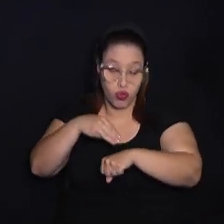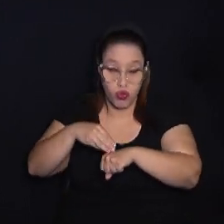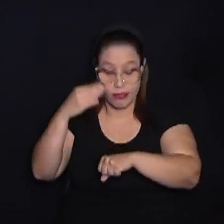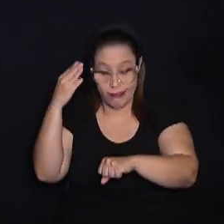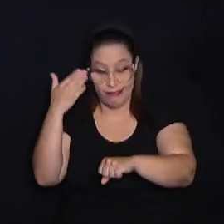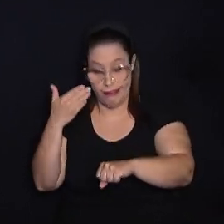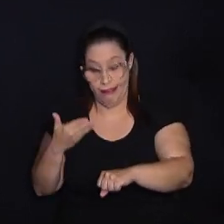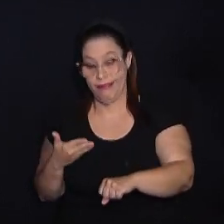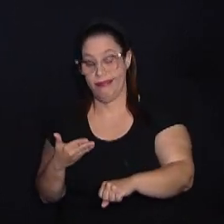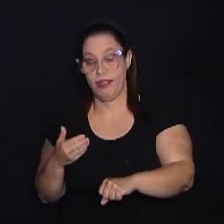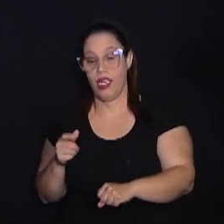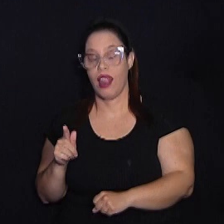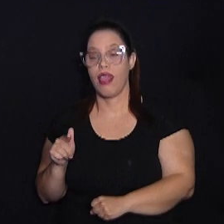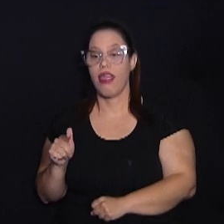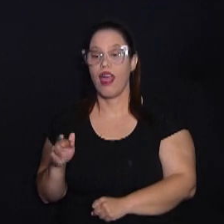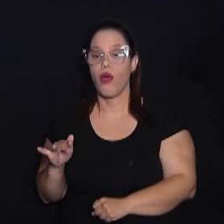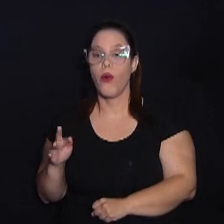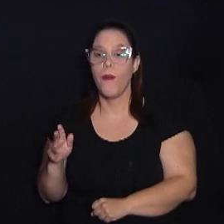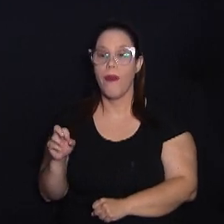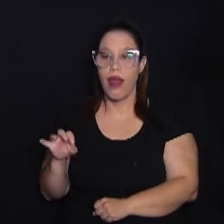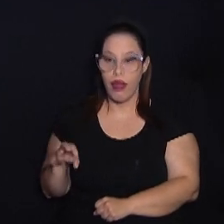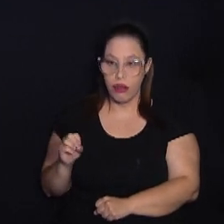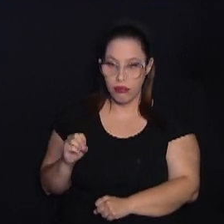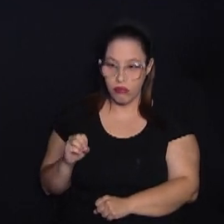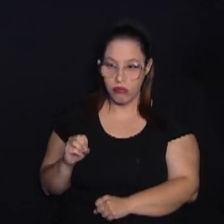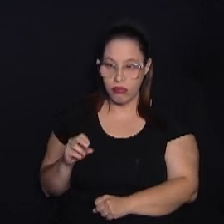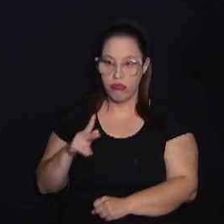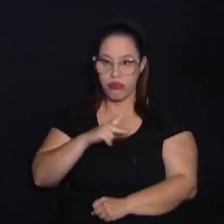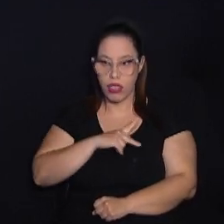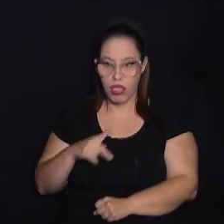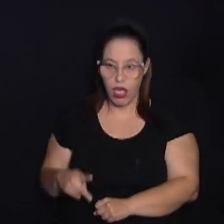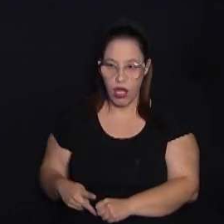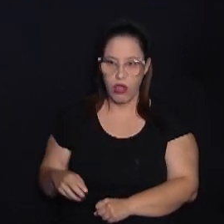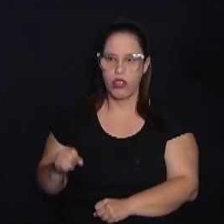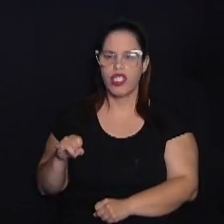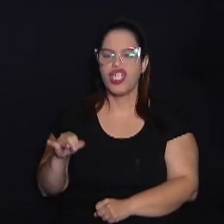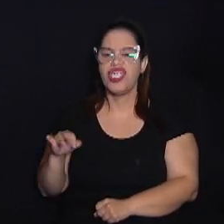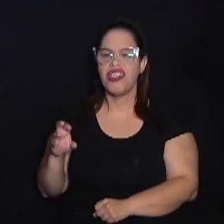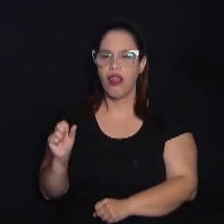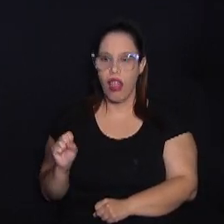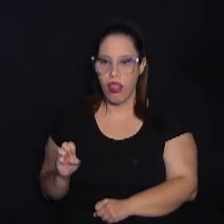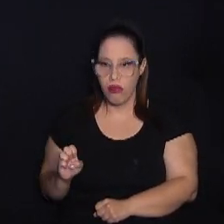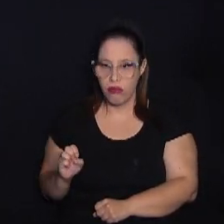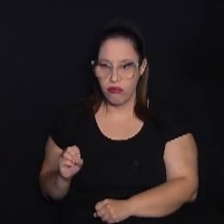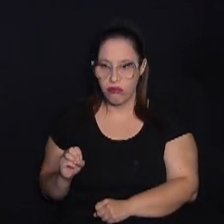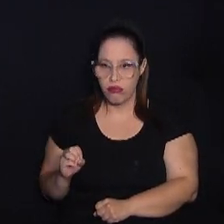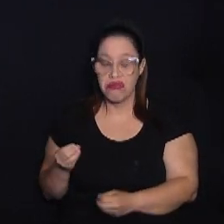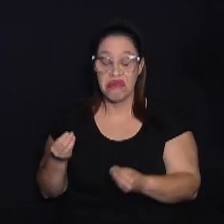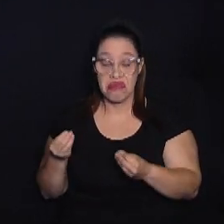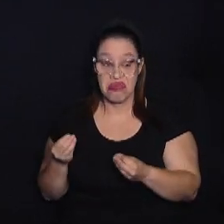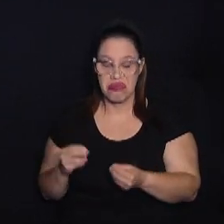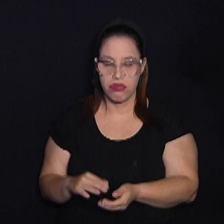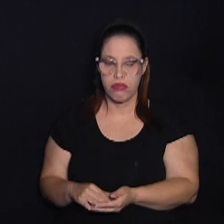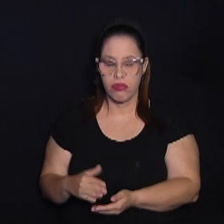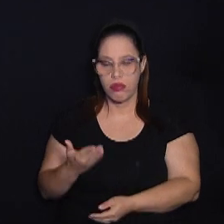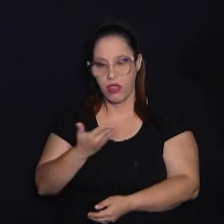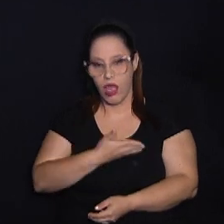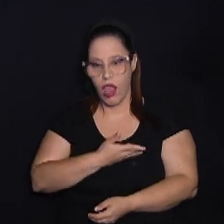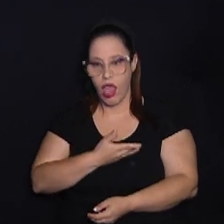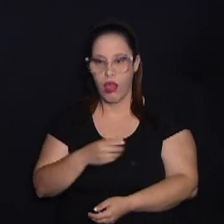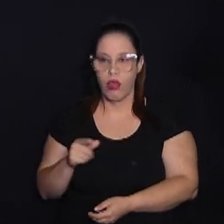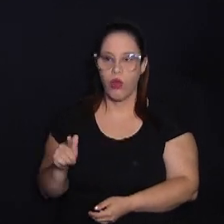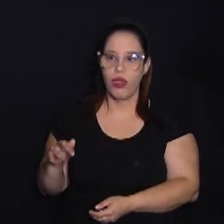nosso amigo Dagoberto, que é presidente do sindicato, nosso anfitrião, bem como também nosso amigo